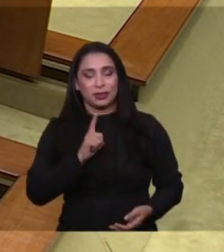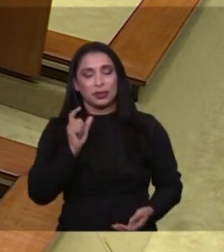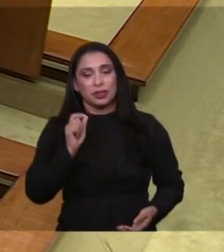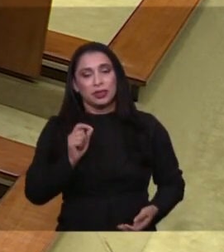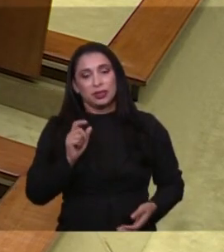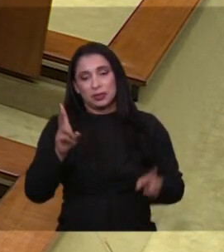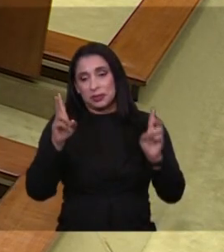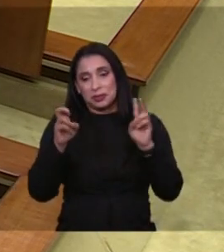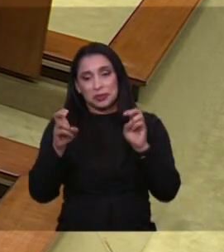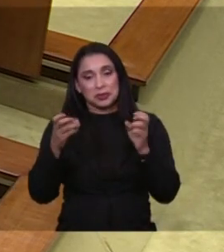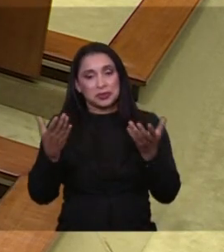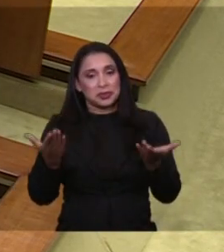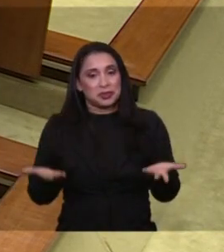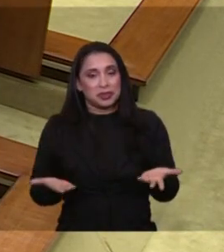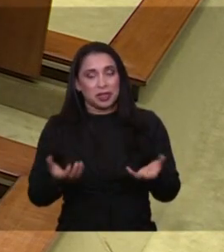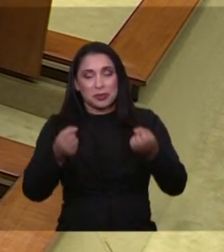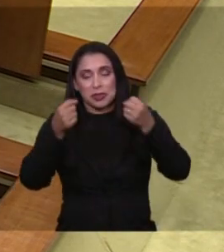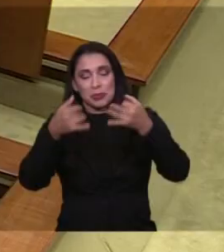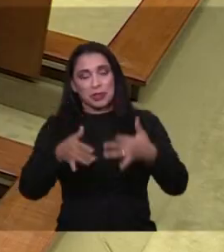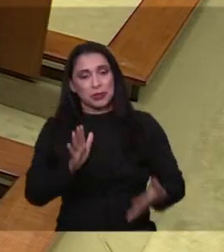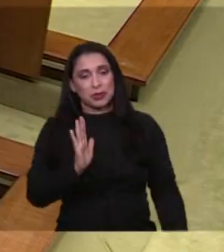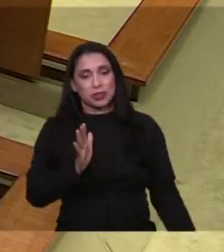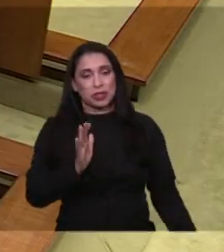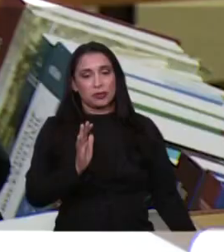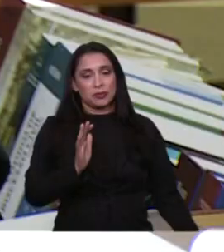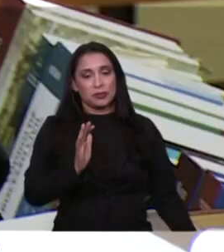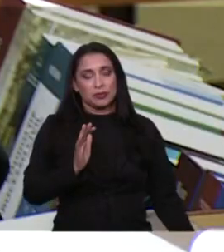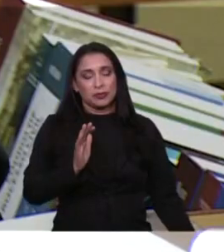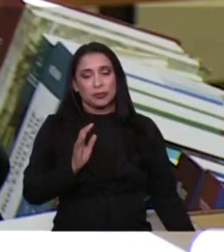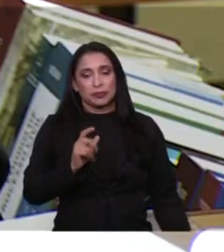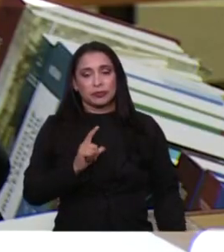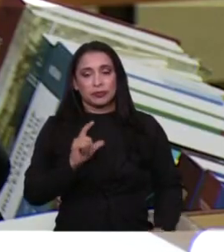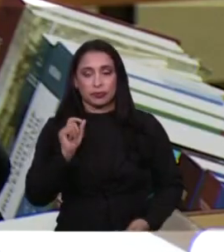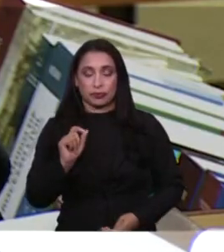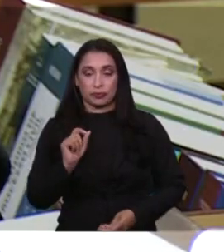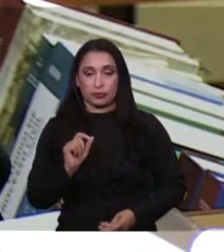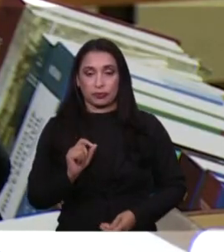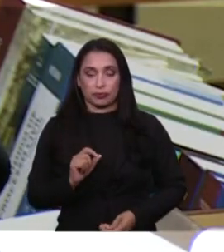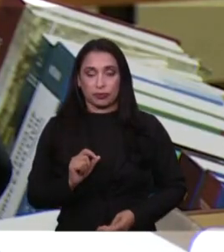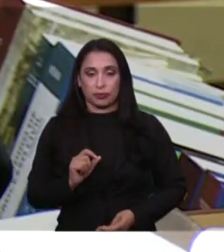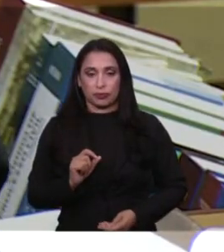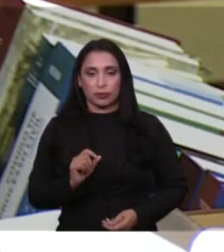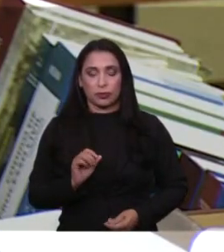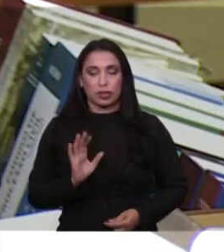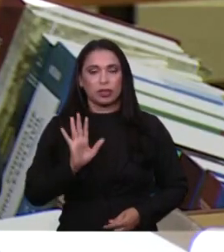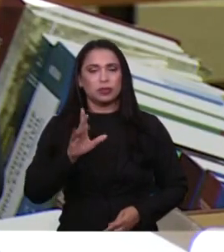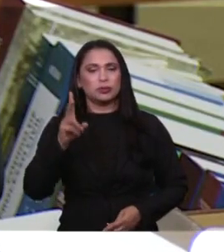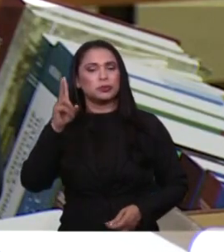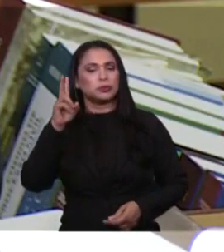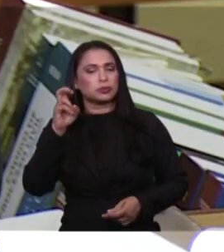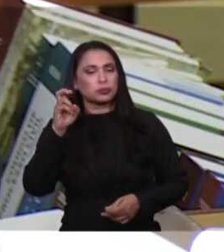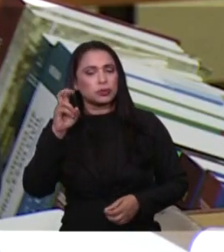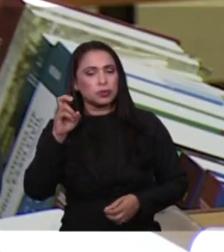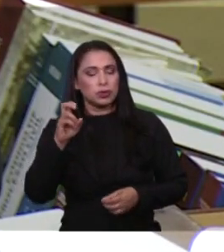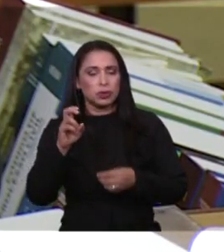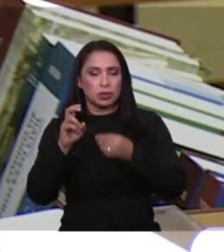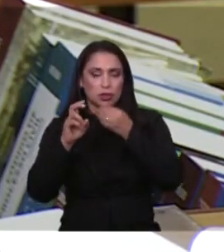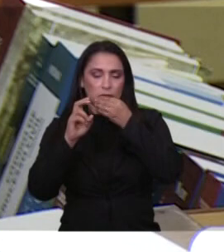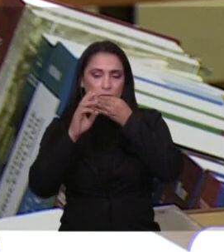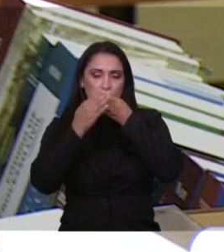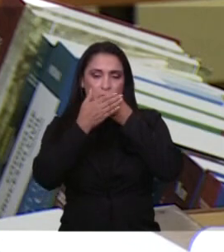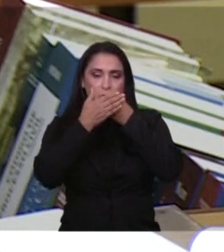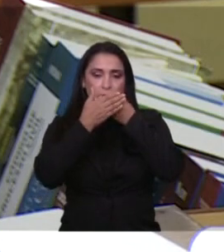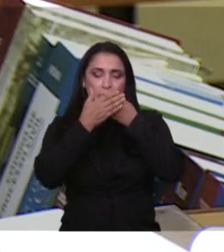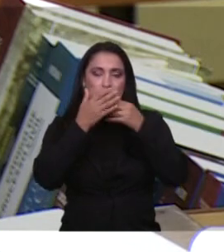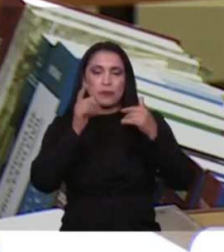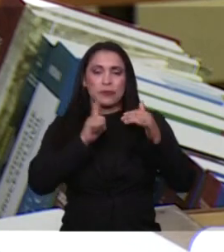relatório, não tem nem como fazer melhor. Mas eu queria apenas destacar o seguinte. Já na questão a passada